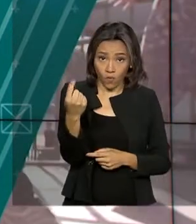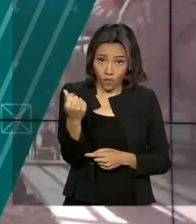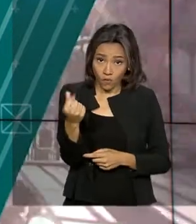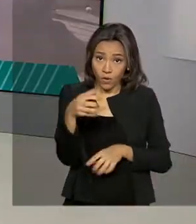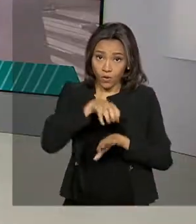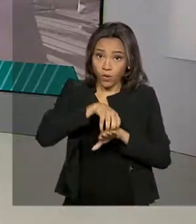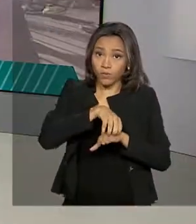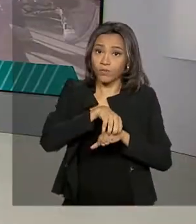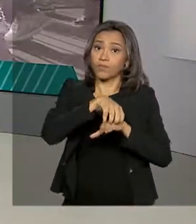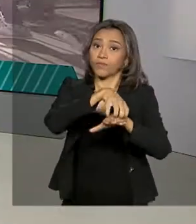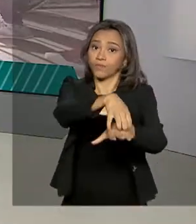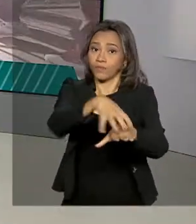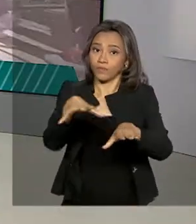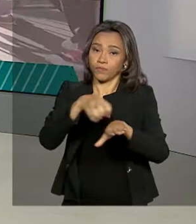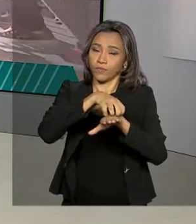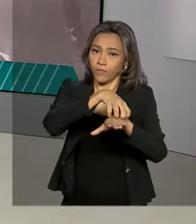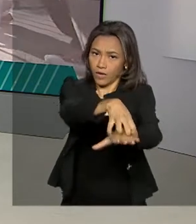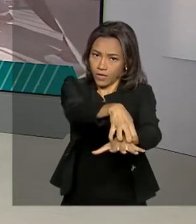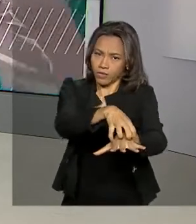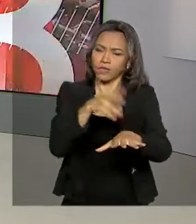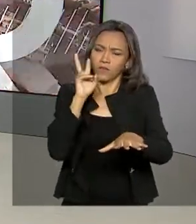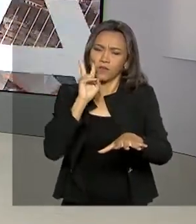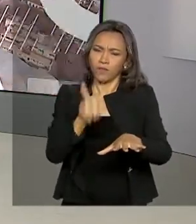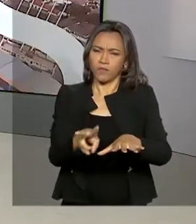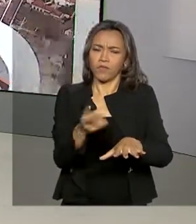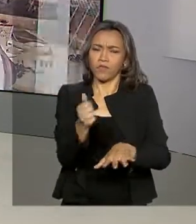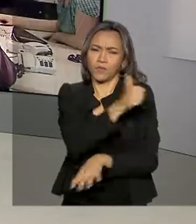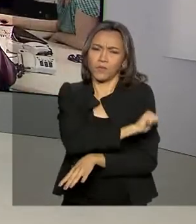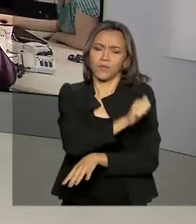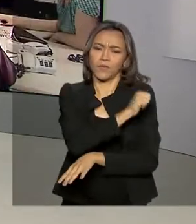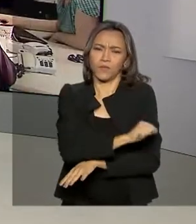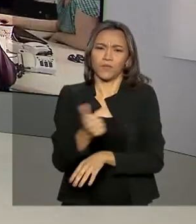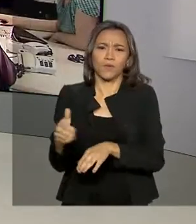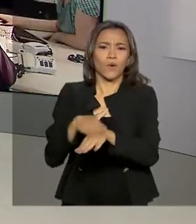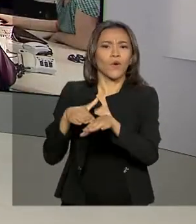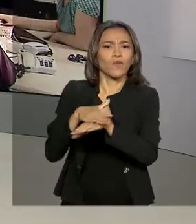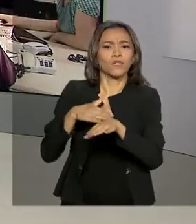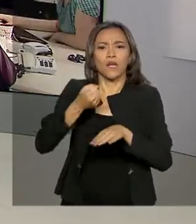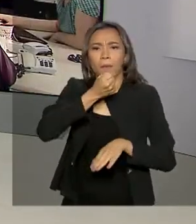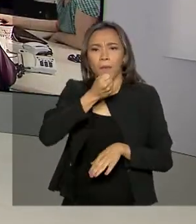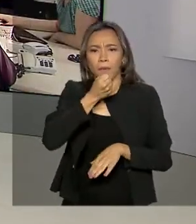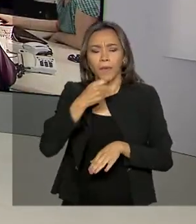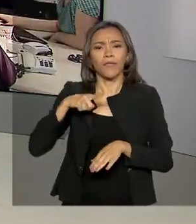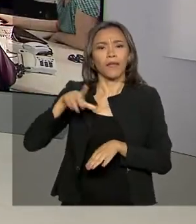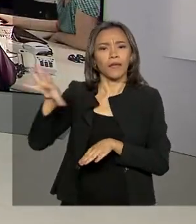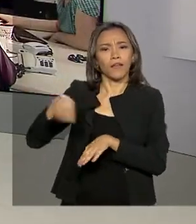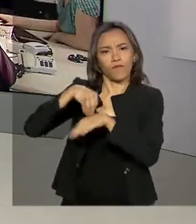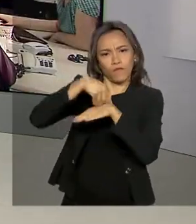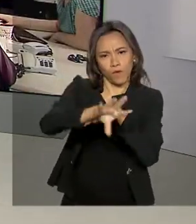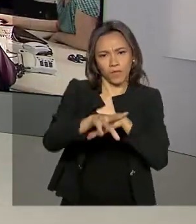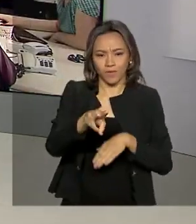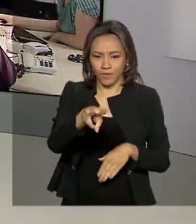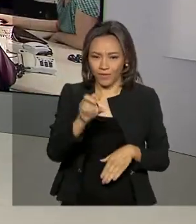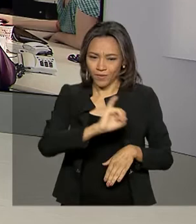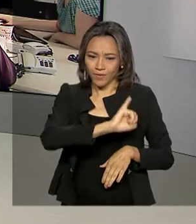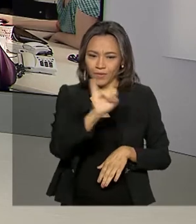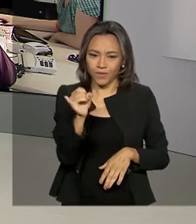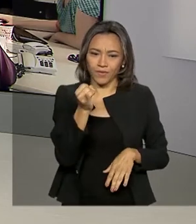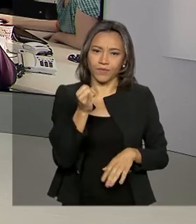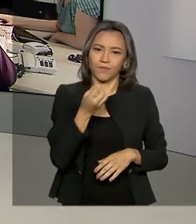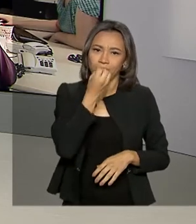frete. Vamos ao vivo, então, ao Rio de Janeiro, conversar com o repórter Tiago Pimenta. Ele traz as informações para a gente. Oi, Tiago, bom